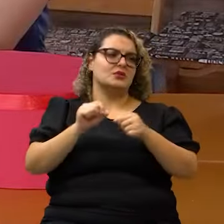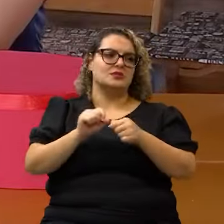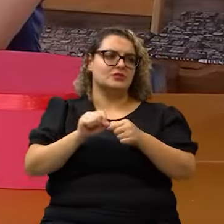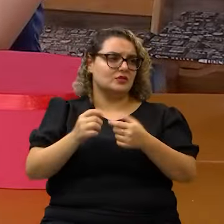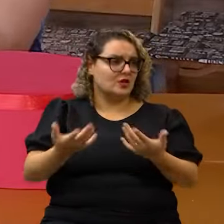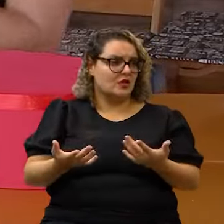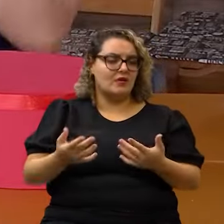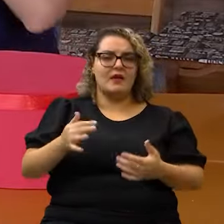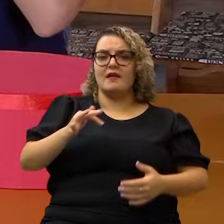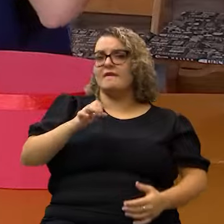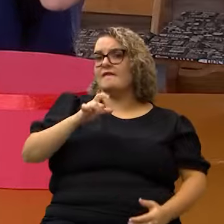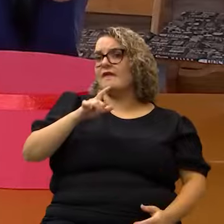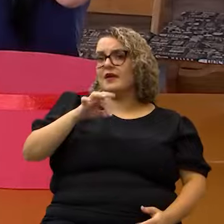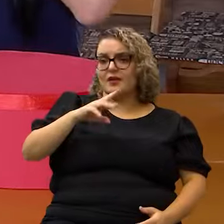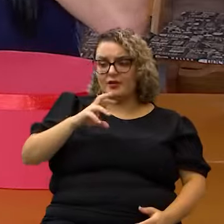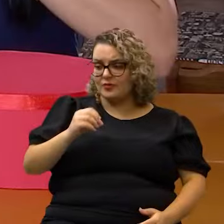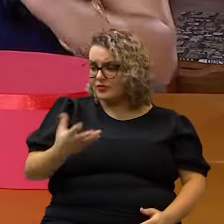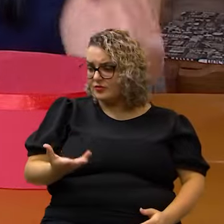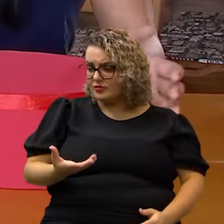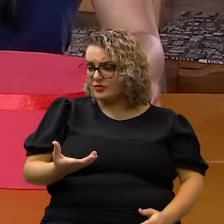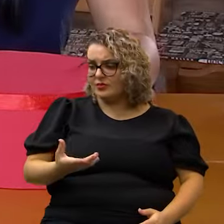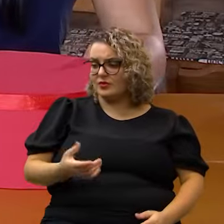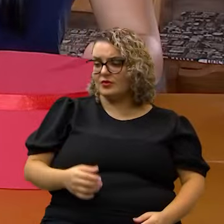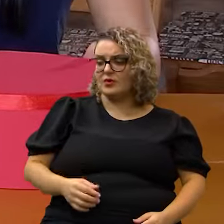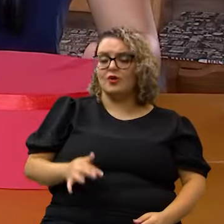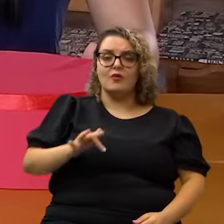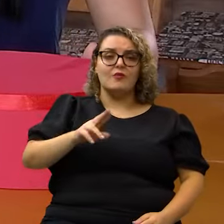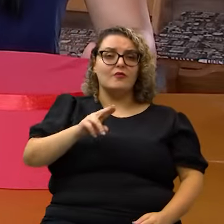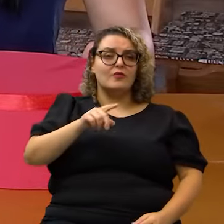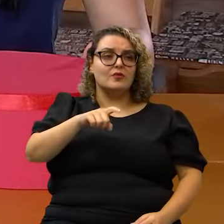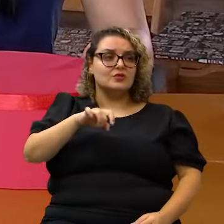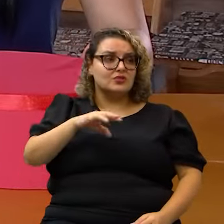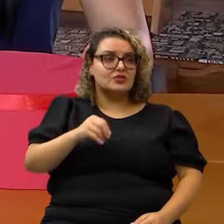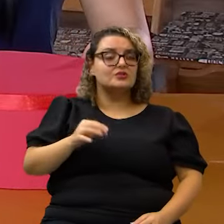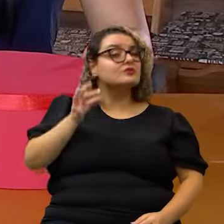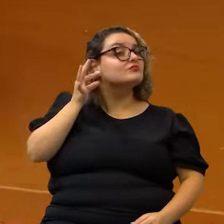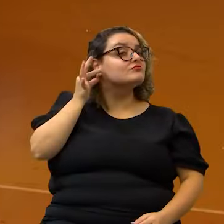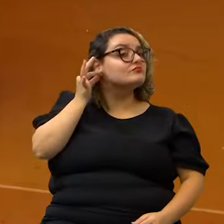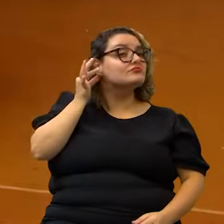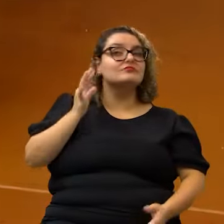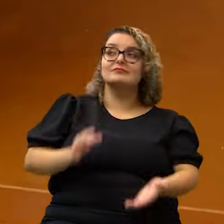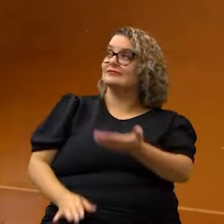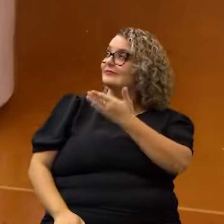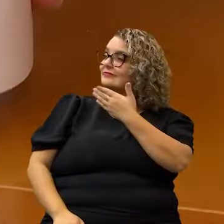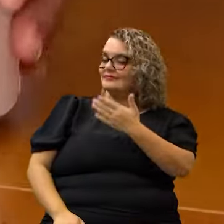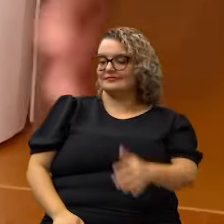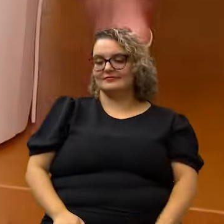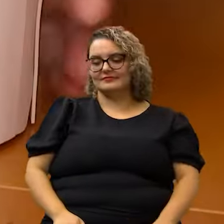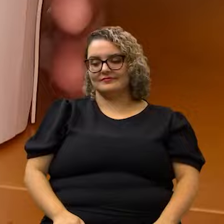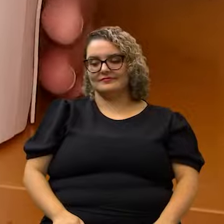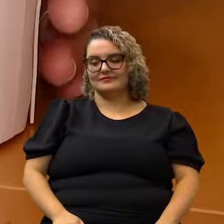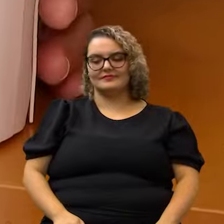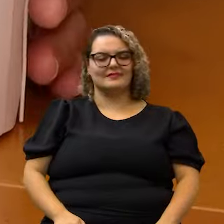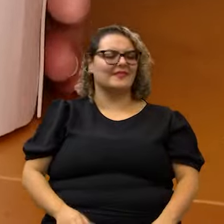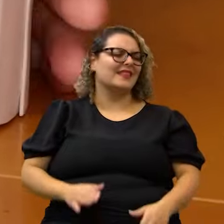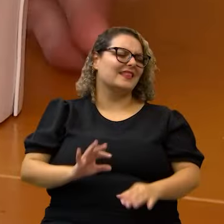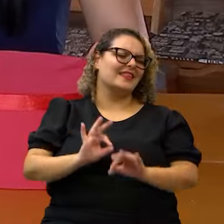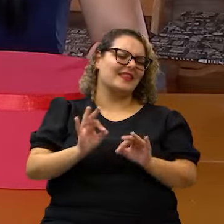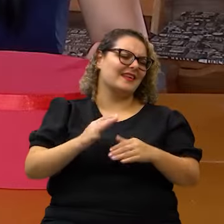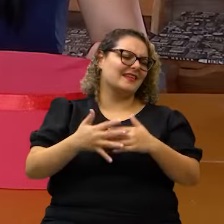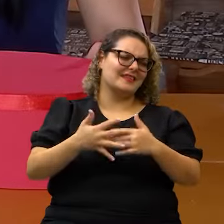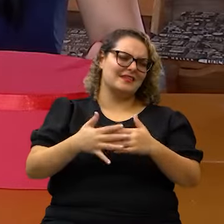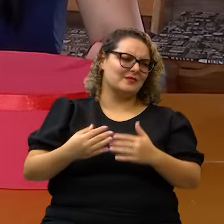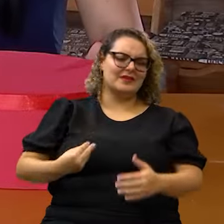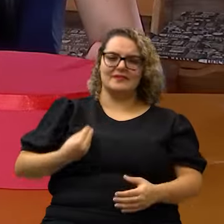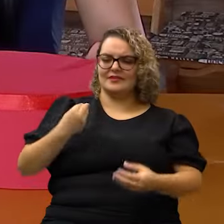fazer feltro, fuxico, um brinquinho essa semana eu fiz de fuxico. Não deixa nada atrapalhar a sua